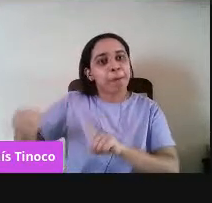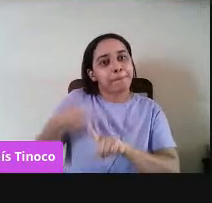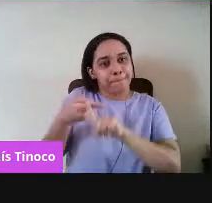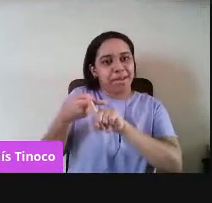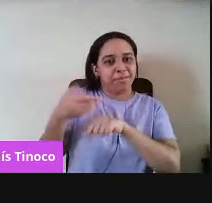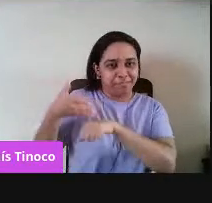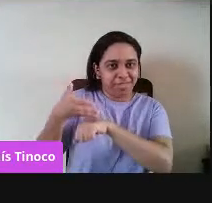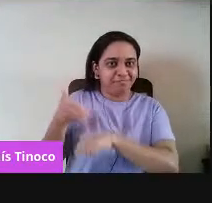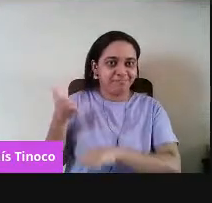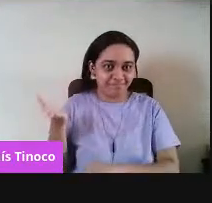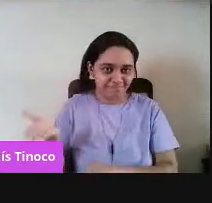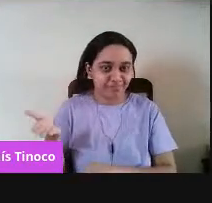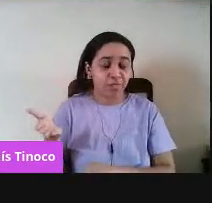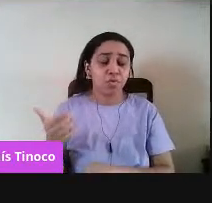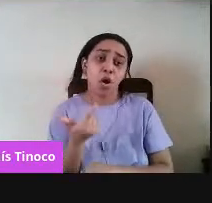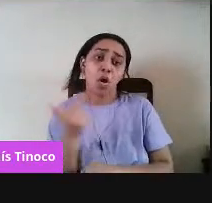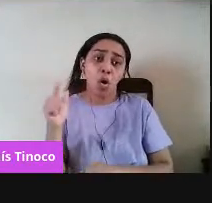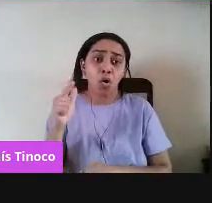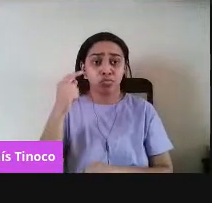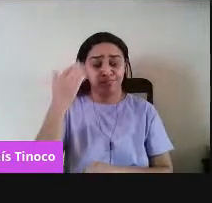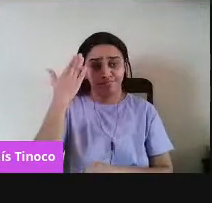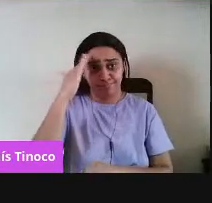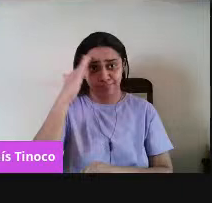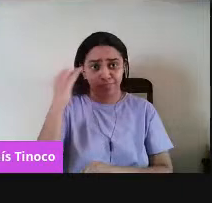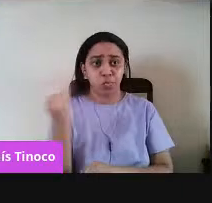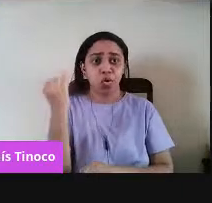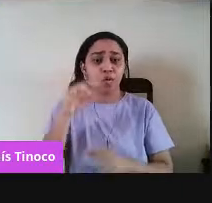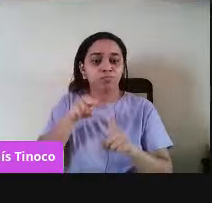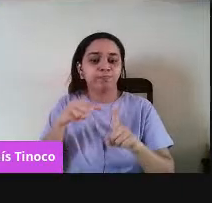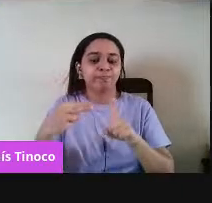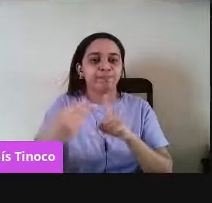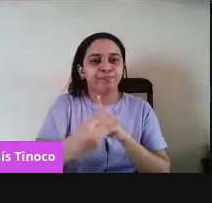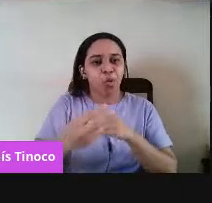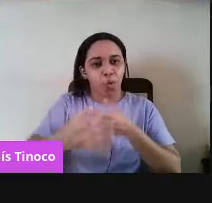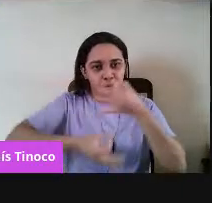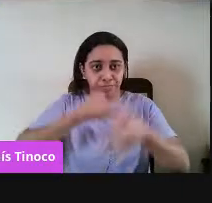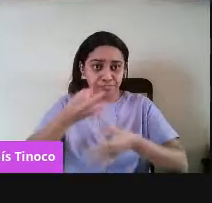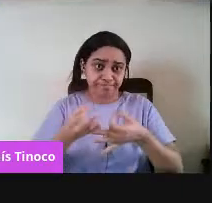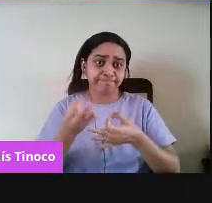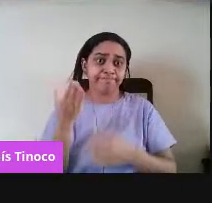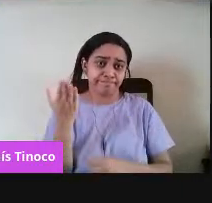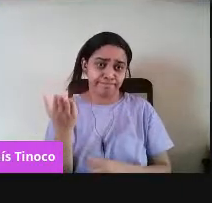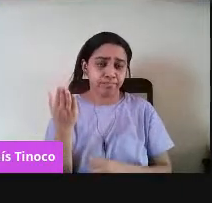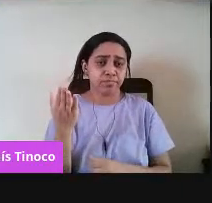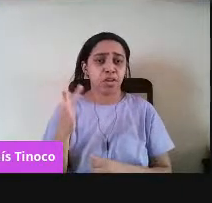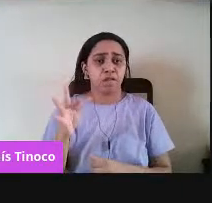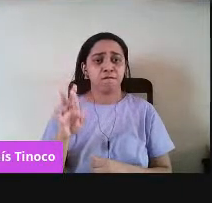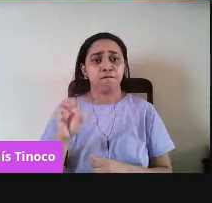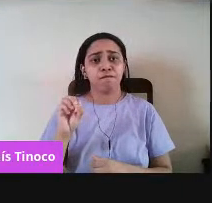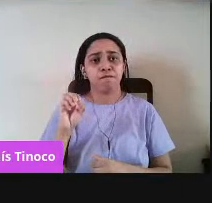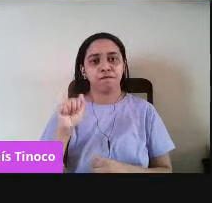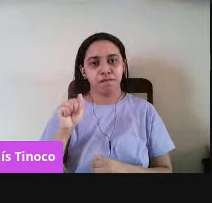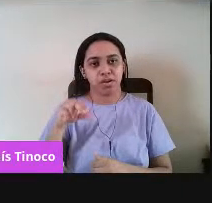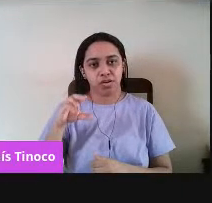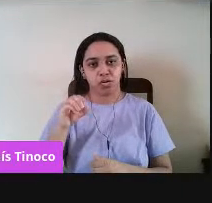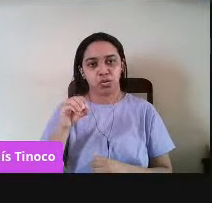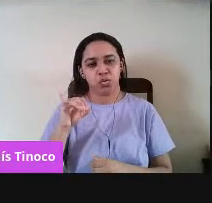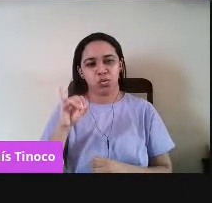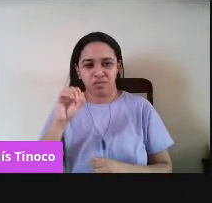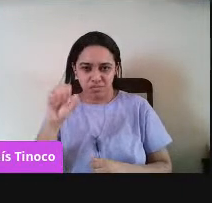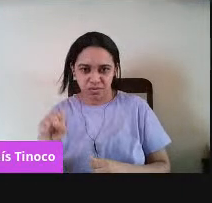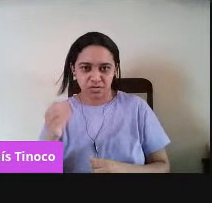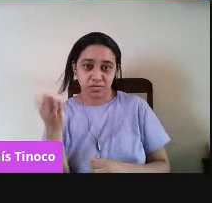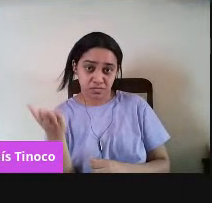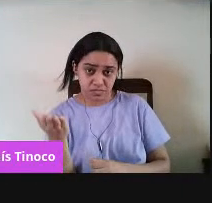Outra noção importante é a de ponto de vista. De acordo com as palavras de François, na página 8 aqui